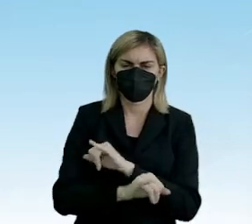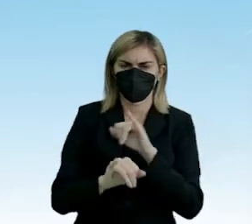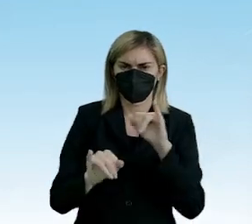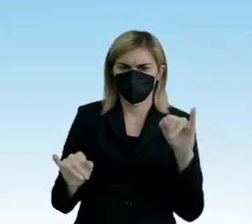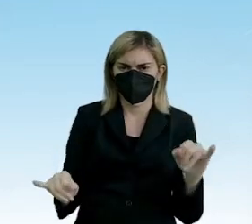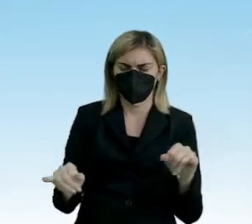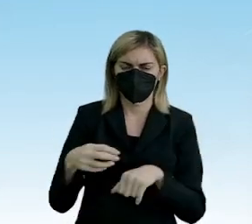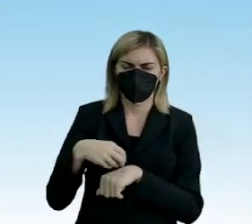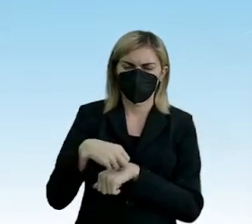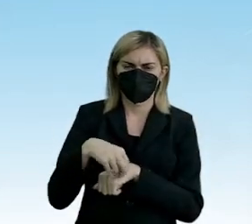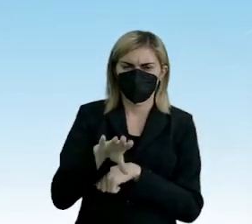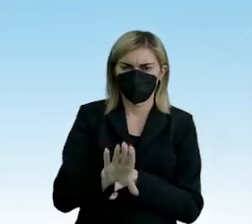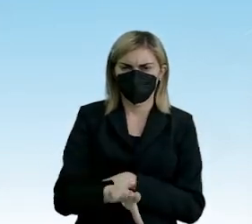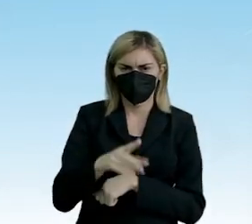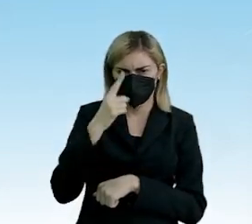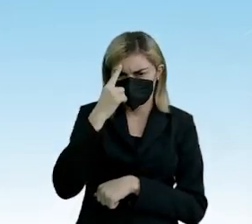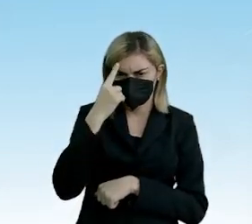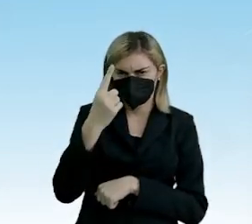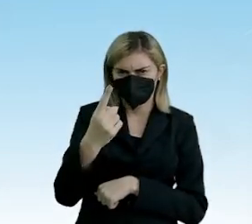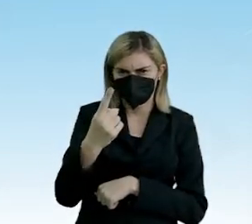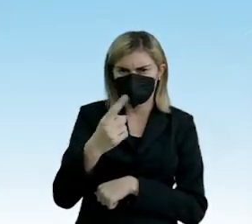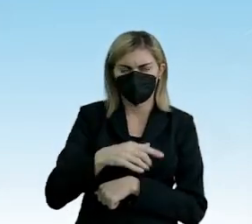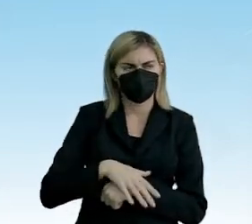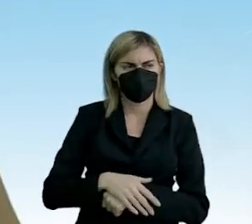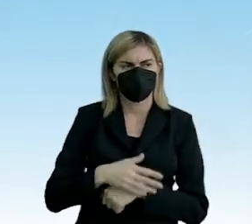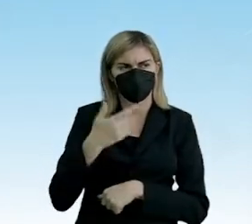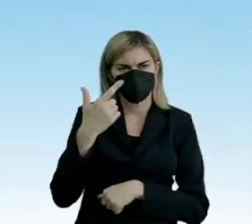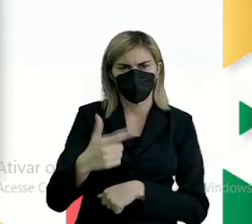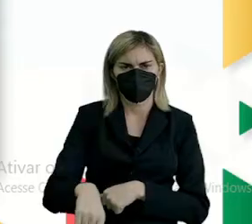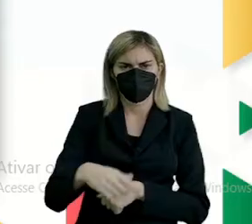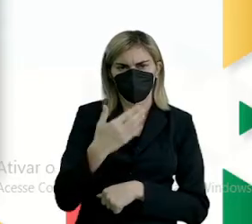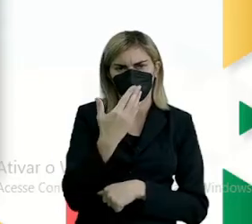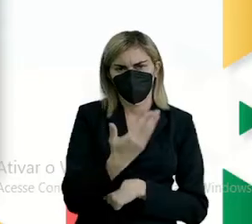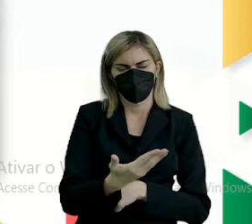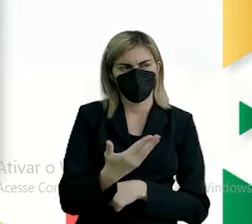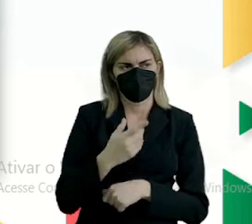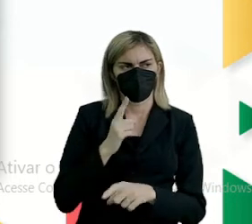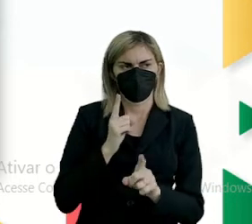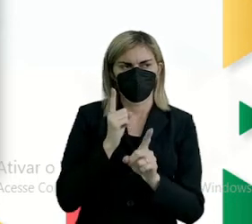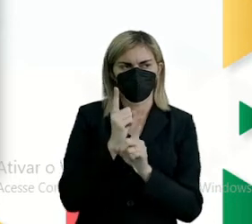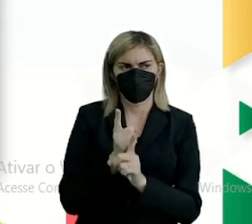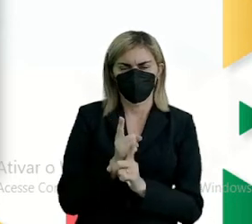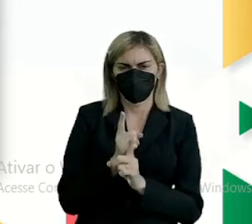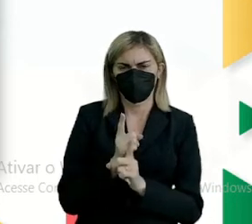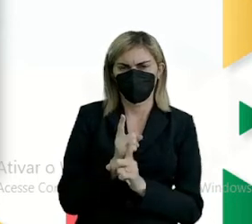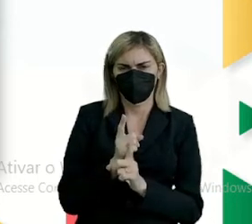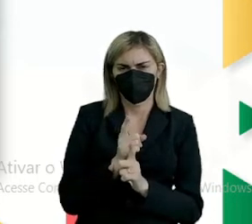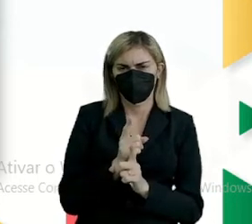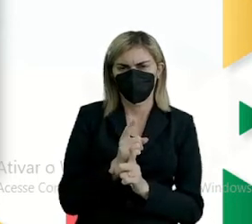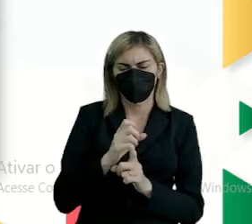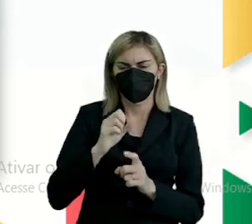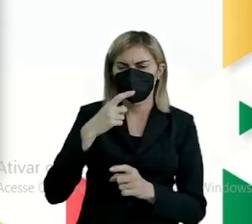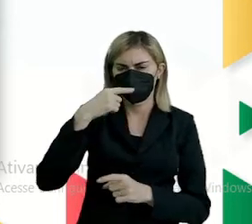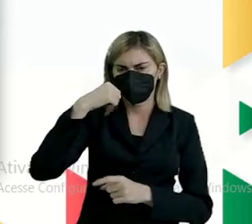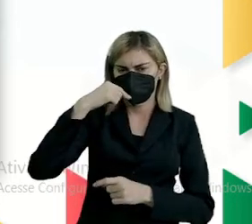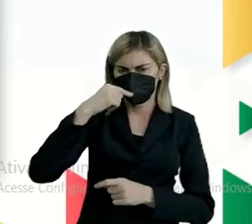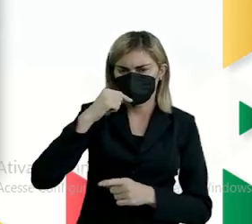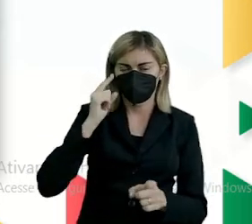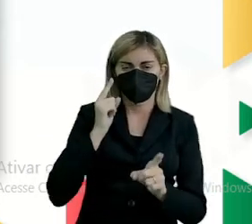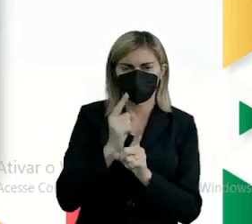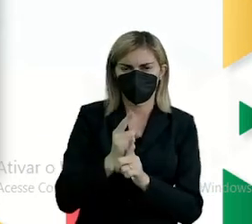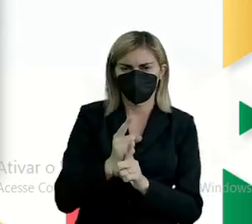isso transmite uma ideia. Outra, vamos ver aqui, nós encontramos, veja só, açúcar, acharam